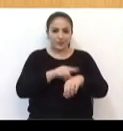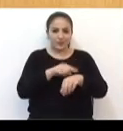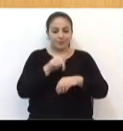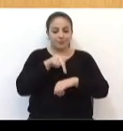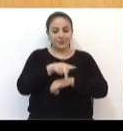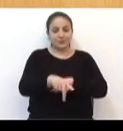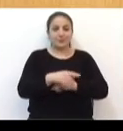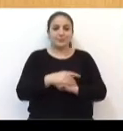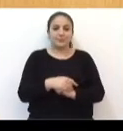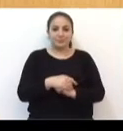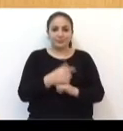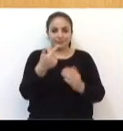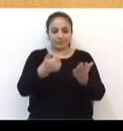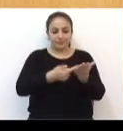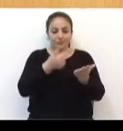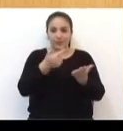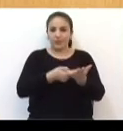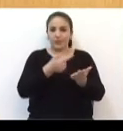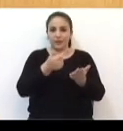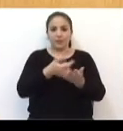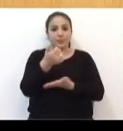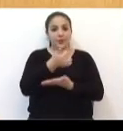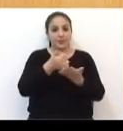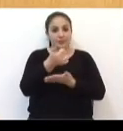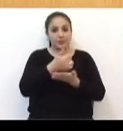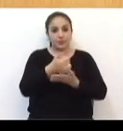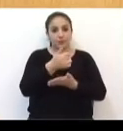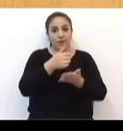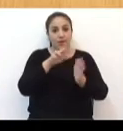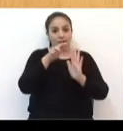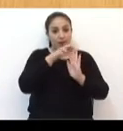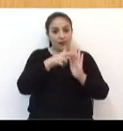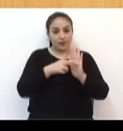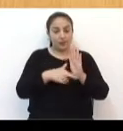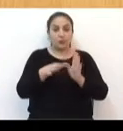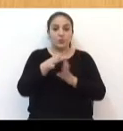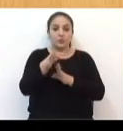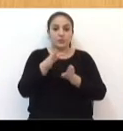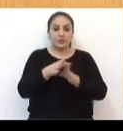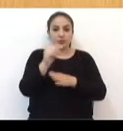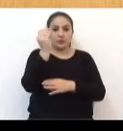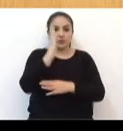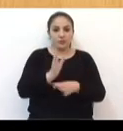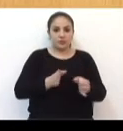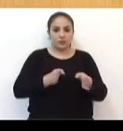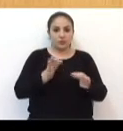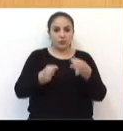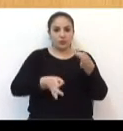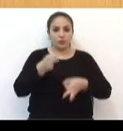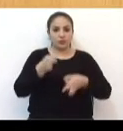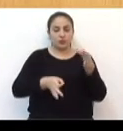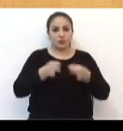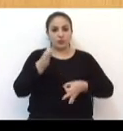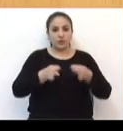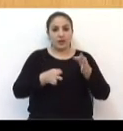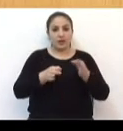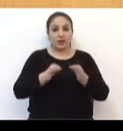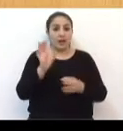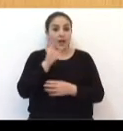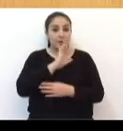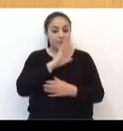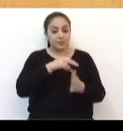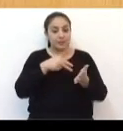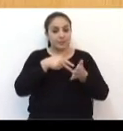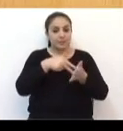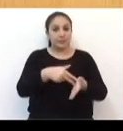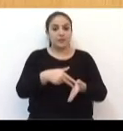Passo Fundo. A obra é baseada em uma norma do Conselho Nacional de Justiça que busca implementar a